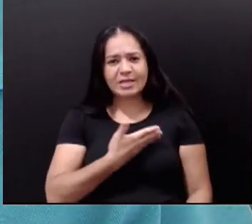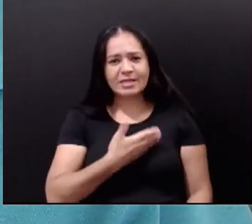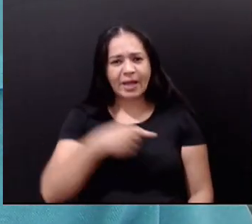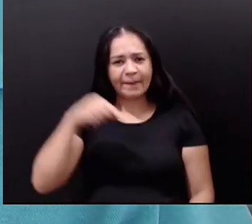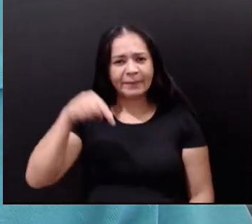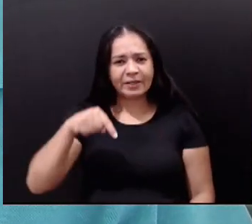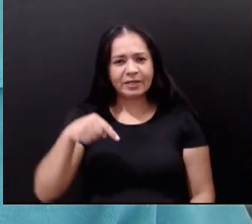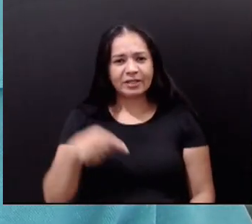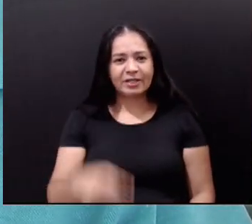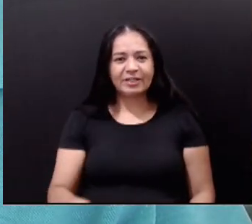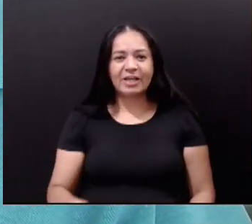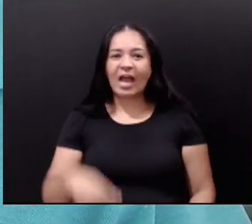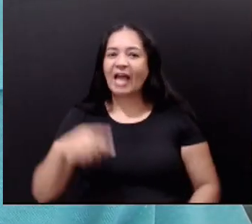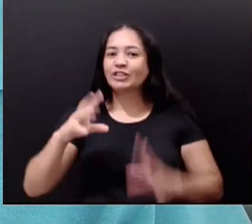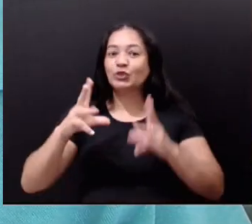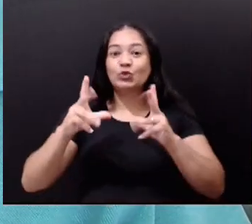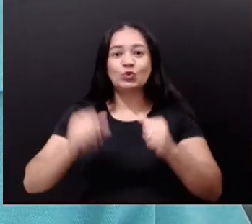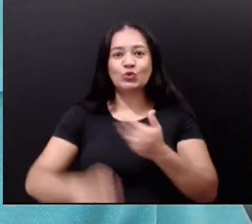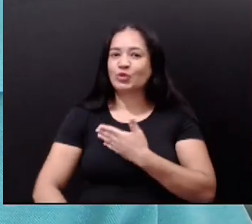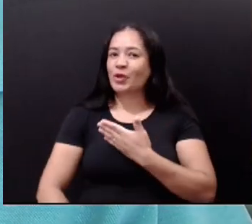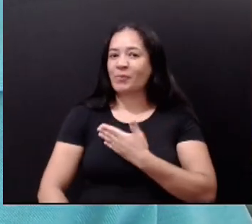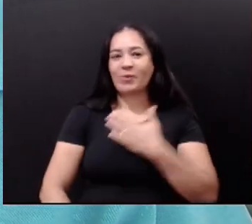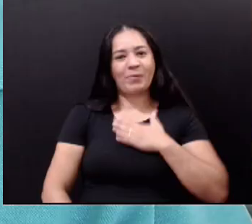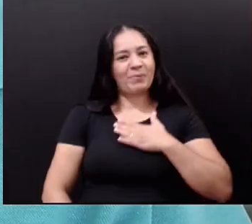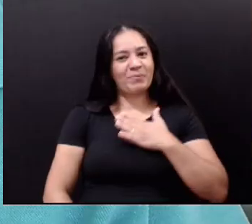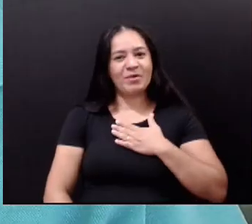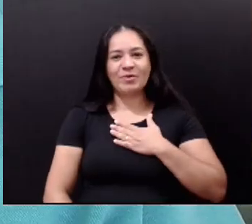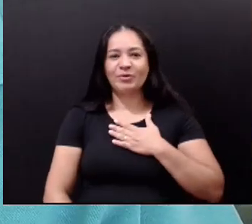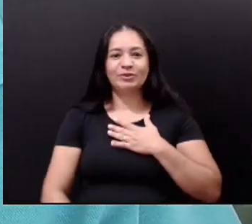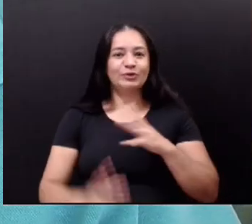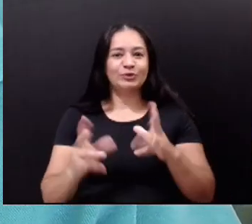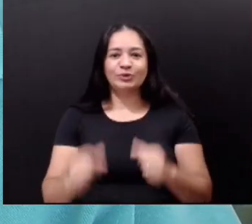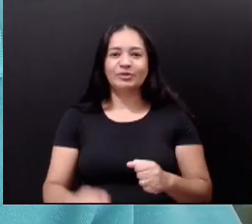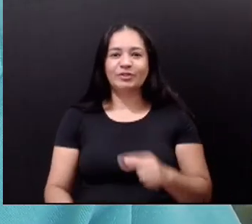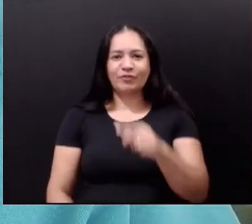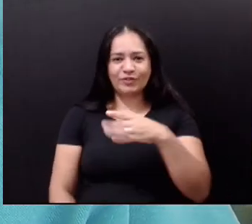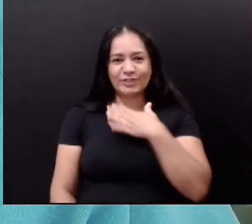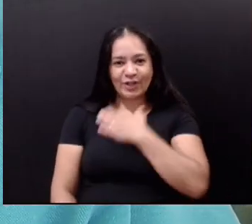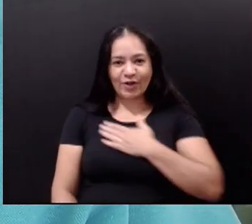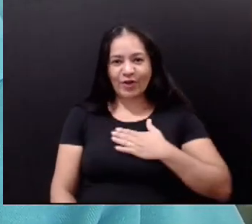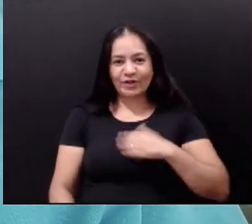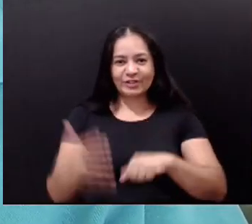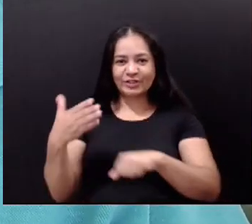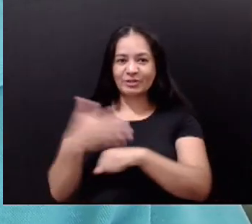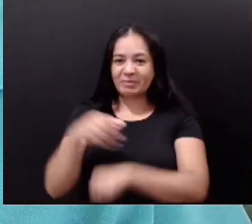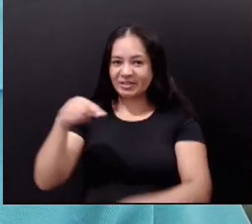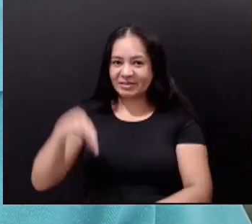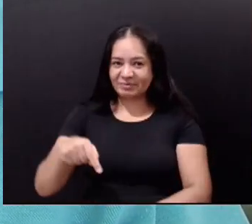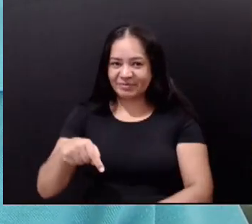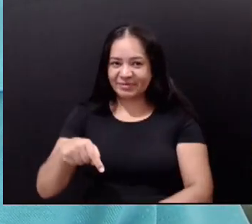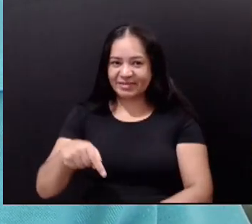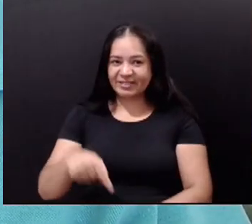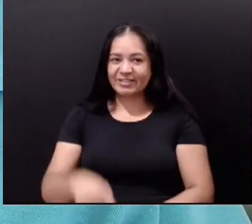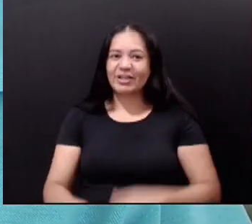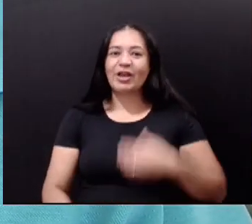é meu amigo. Todo mundo é meu amigo. Você gosta de vir para cá? Quê? Gosta de vir para cá? Gosto.